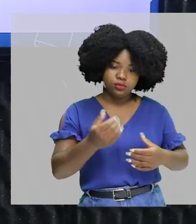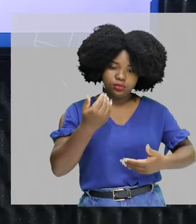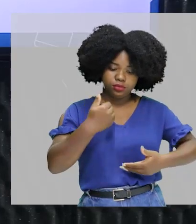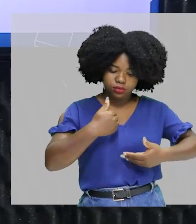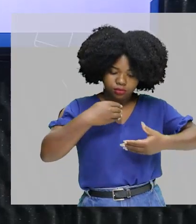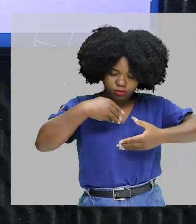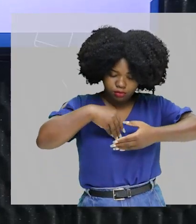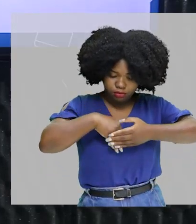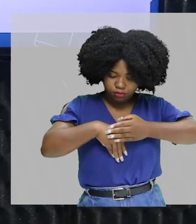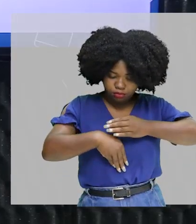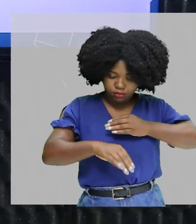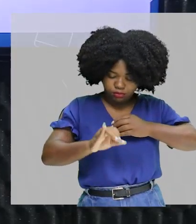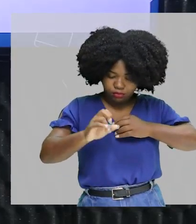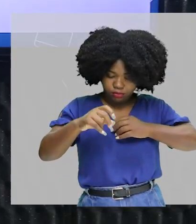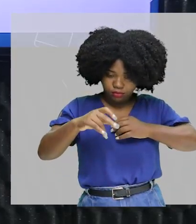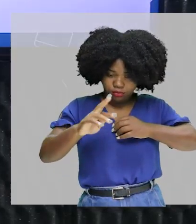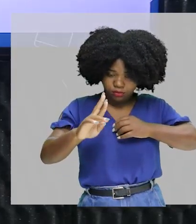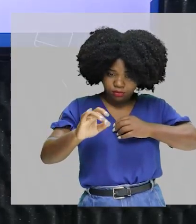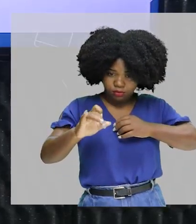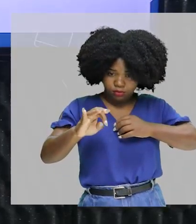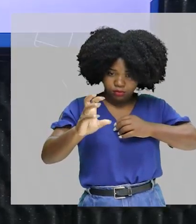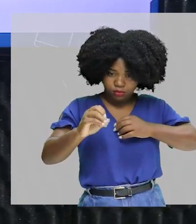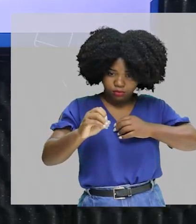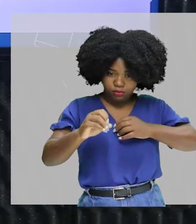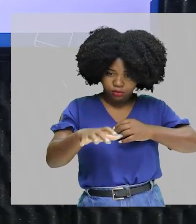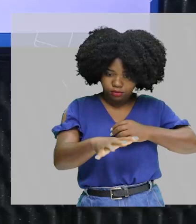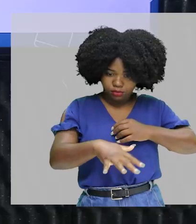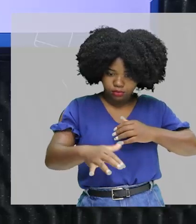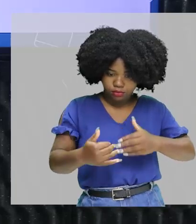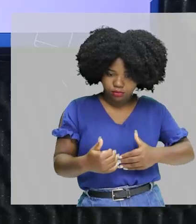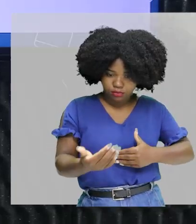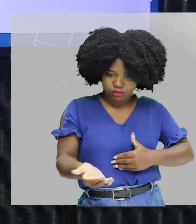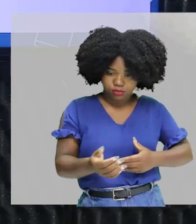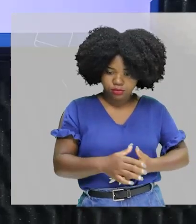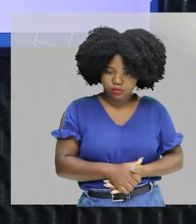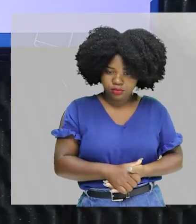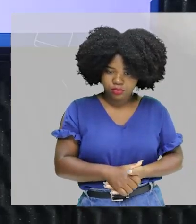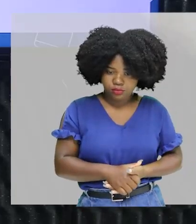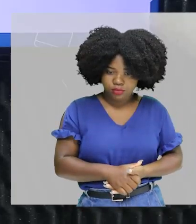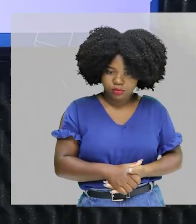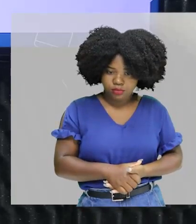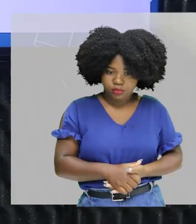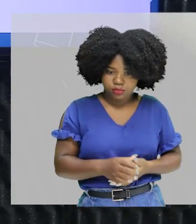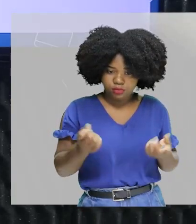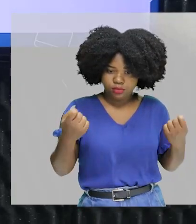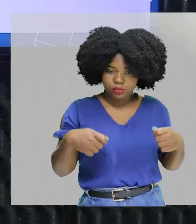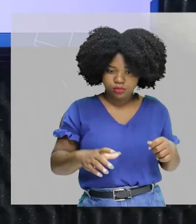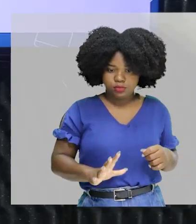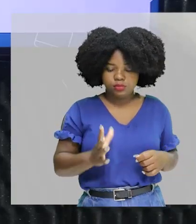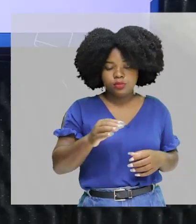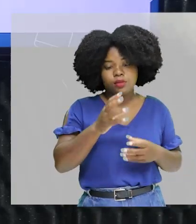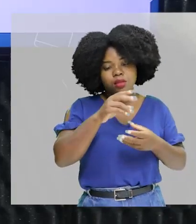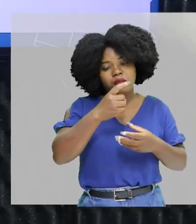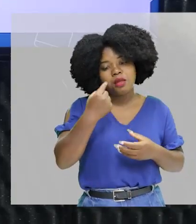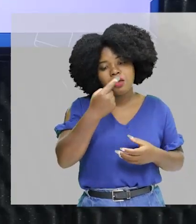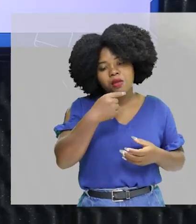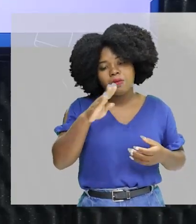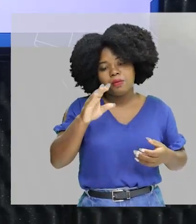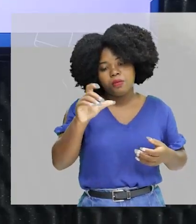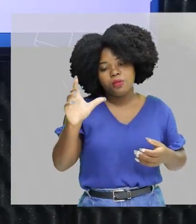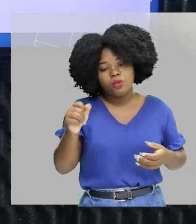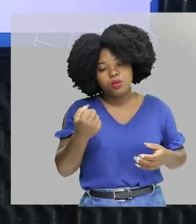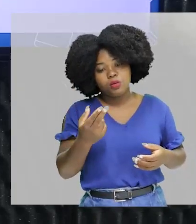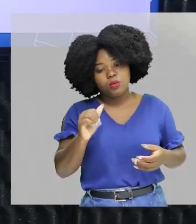intestino primitivo com o ambiente externo do embrião. Então, esse blastóporo ele pode originar a boca ou o